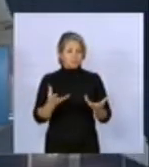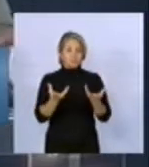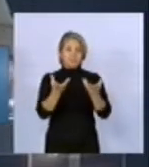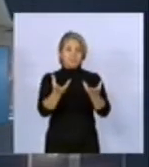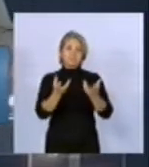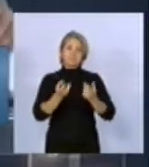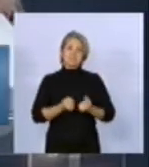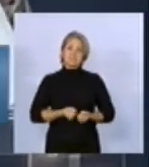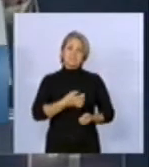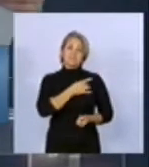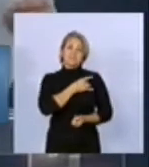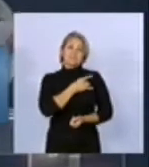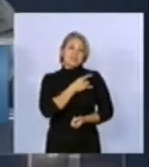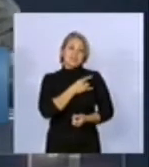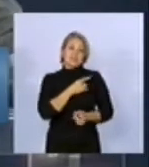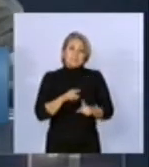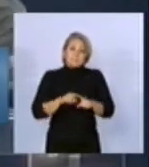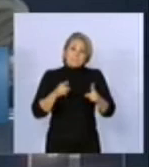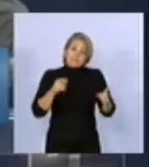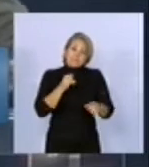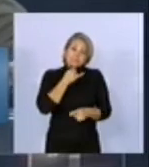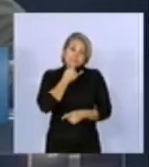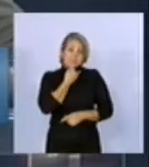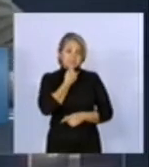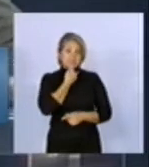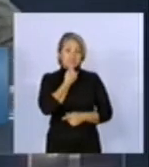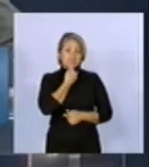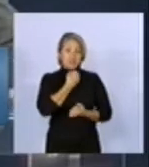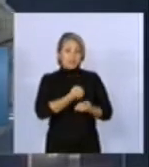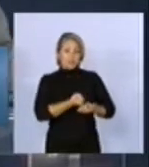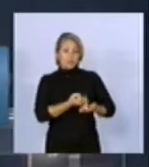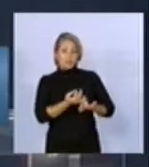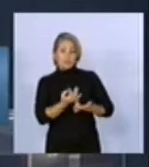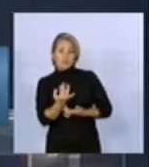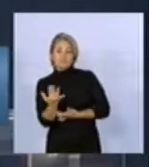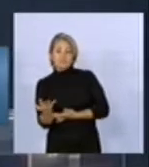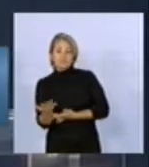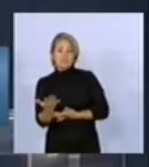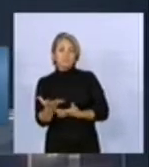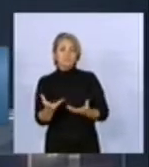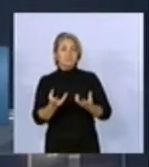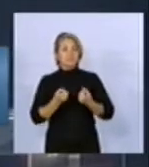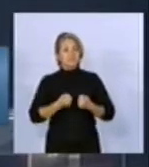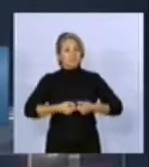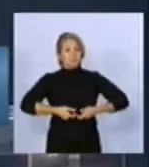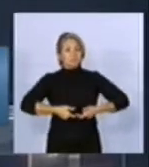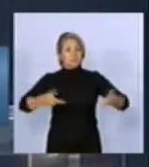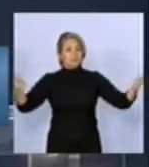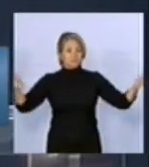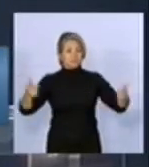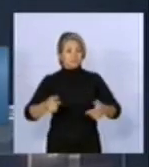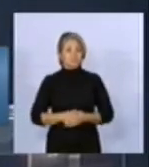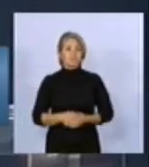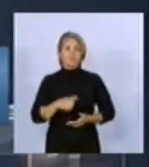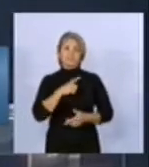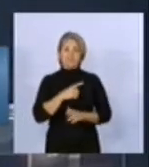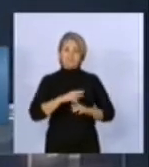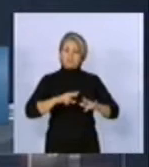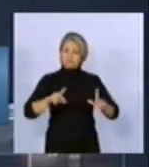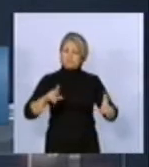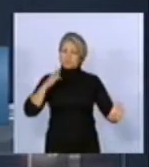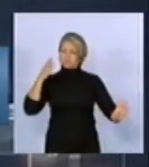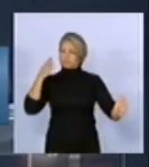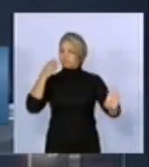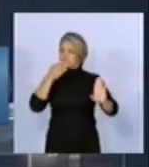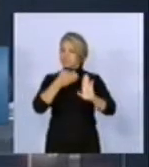voluntária mais que felizmente o índice de adesão foi extremamente alto tem todo uma